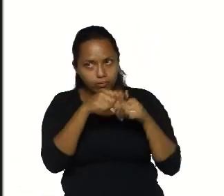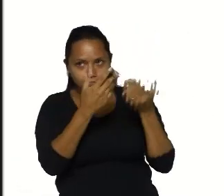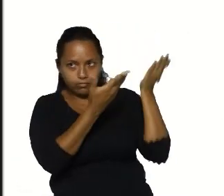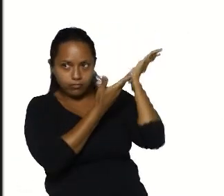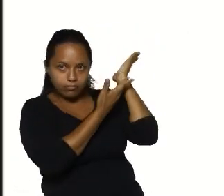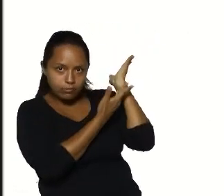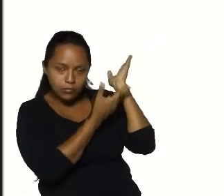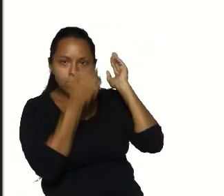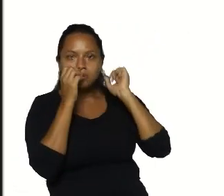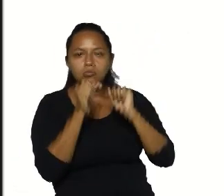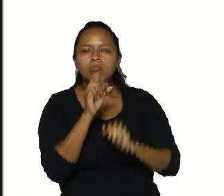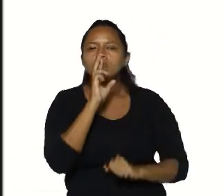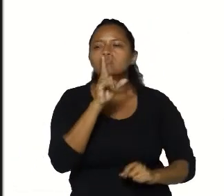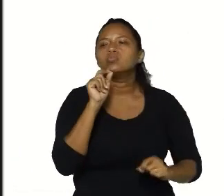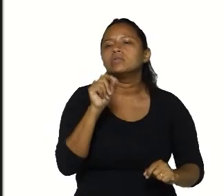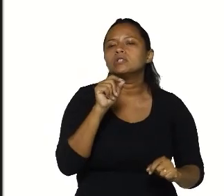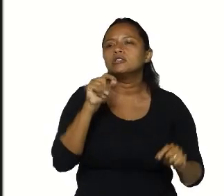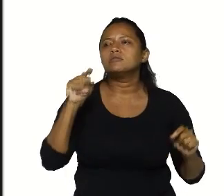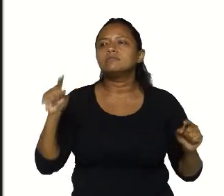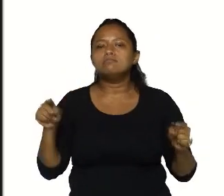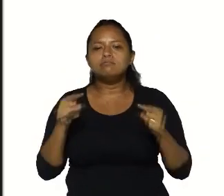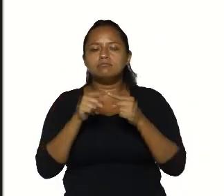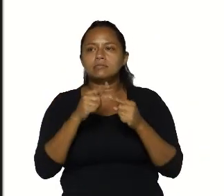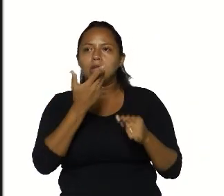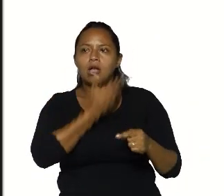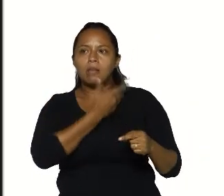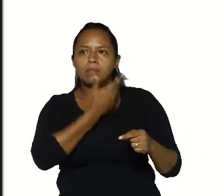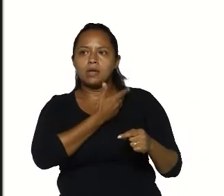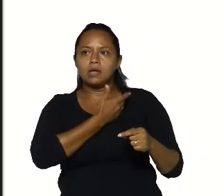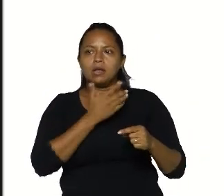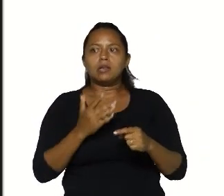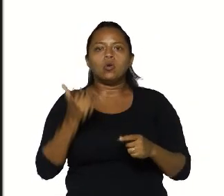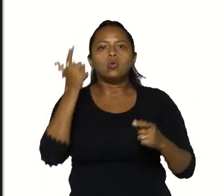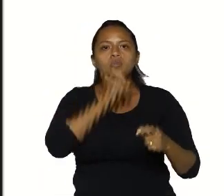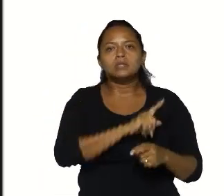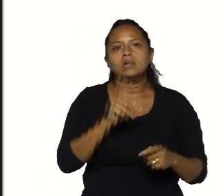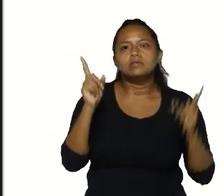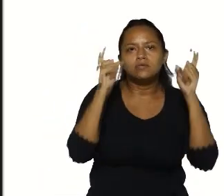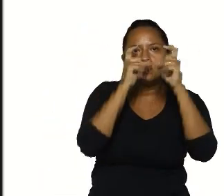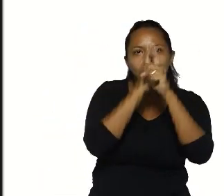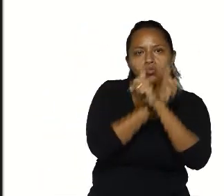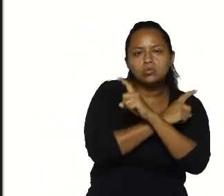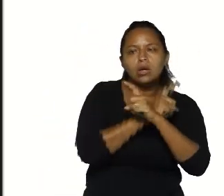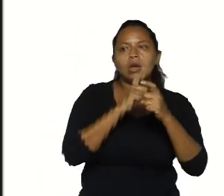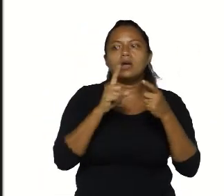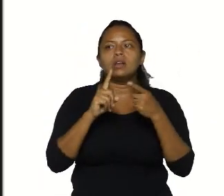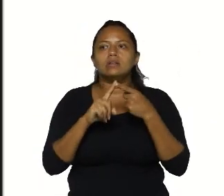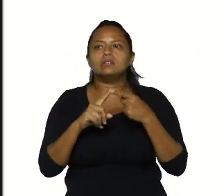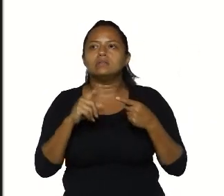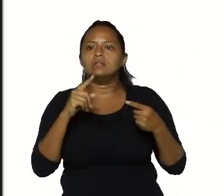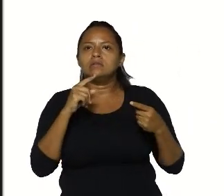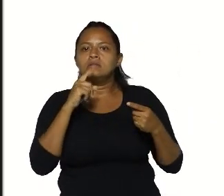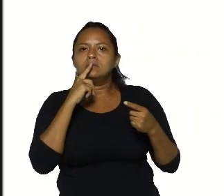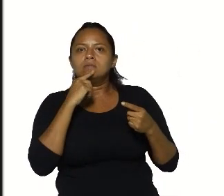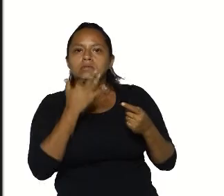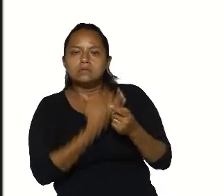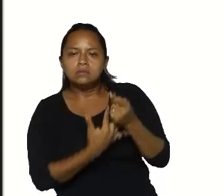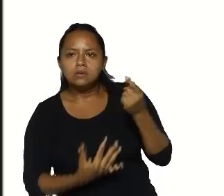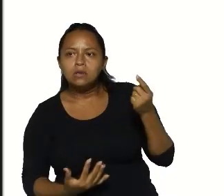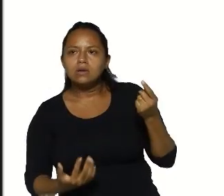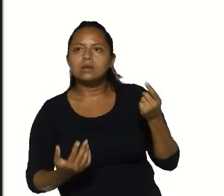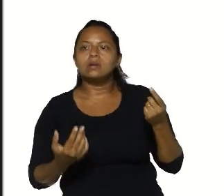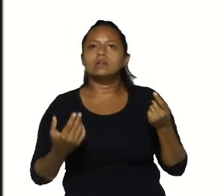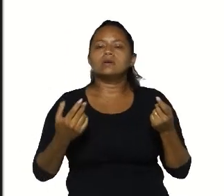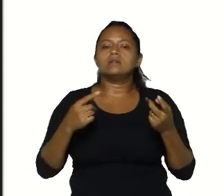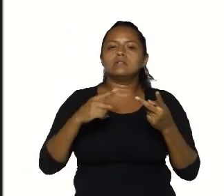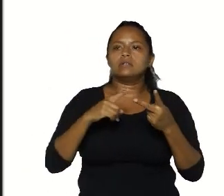exames, pode-se concluir que as amigas que apresentarão dificuldade na coagulação sanguínea, ou seja,